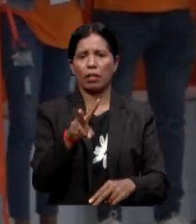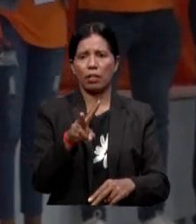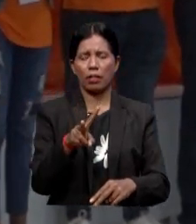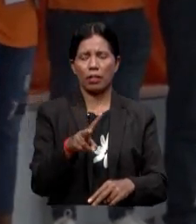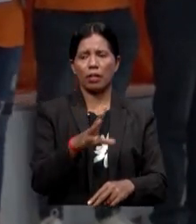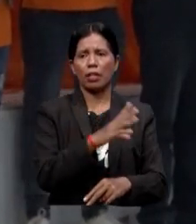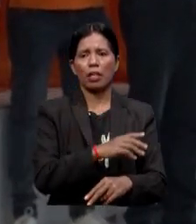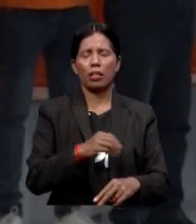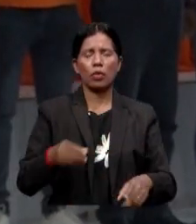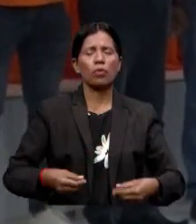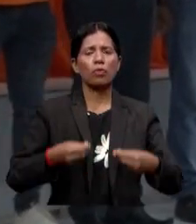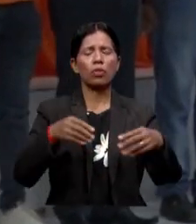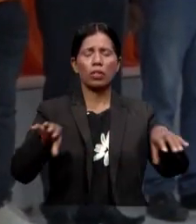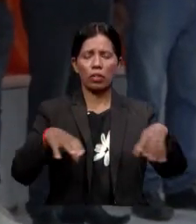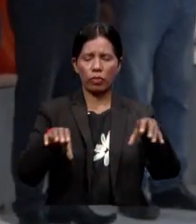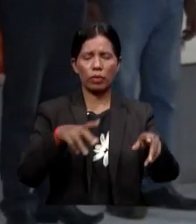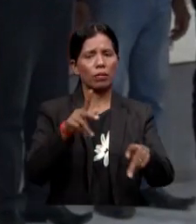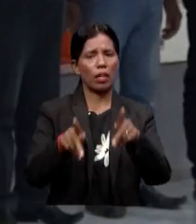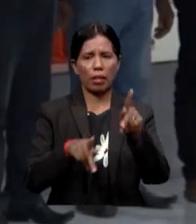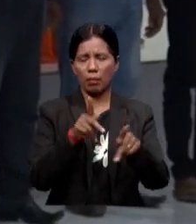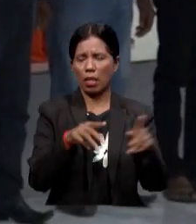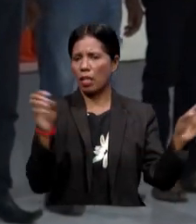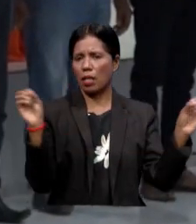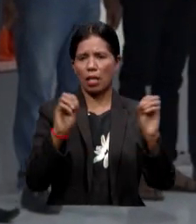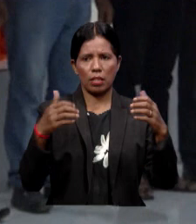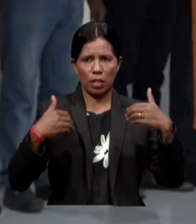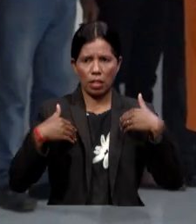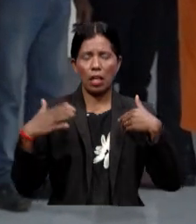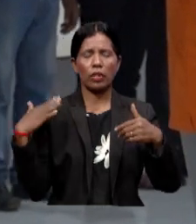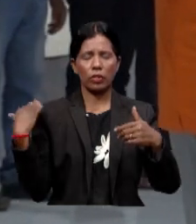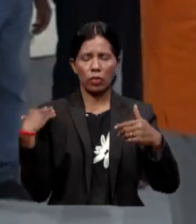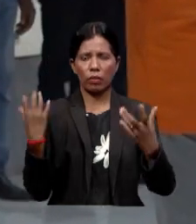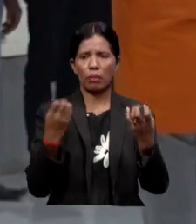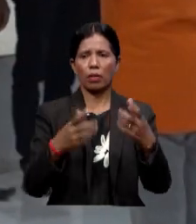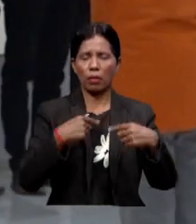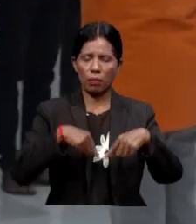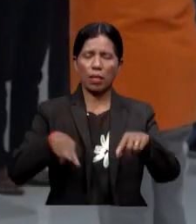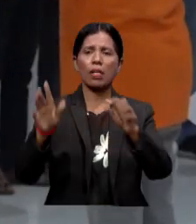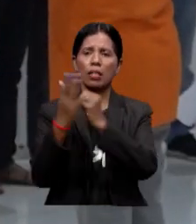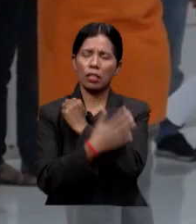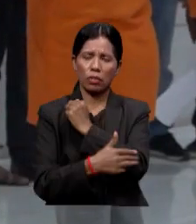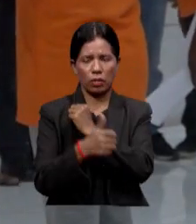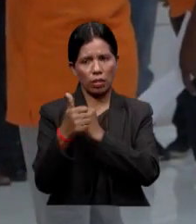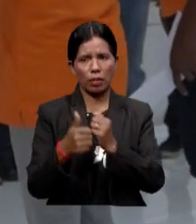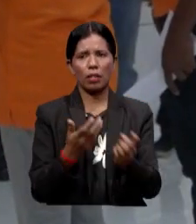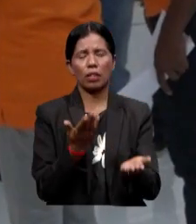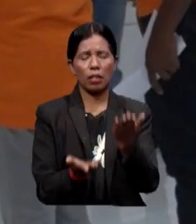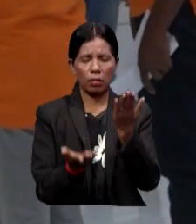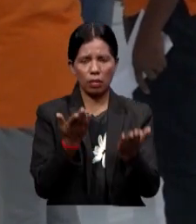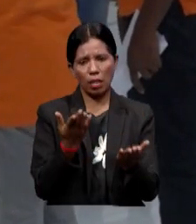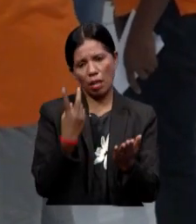criação campo de trabalho lá de um dia e tenha jovens lobuquira, mas que saiba e arrailiu. Teto ba, teto